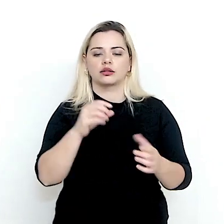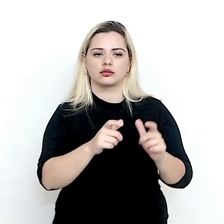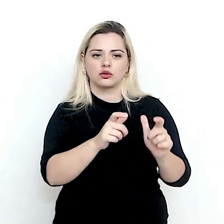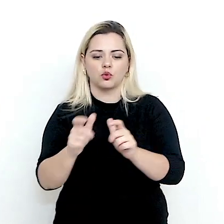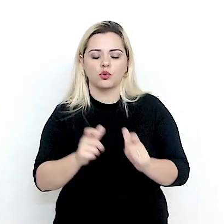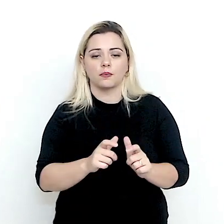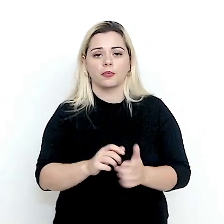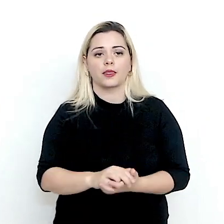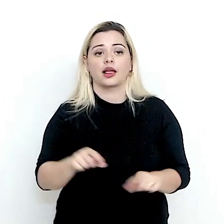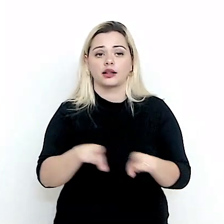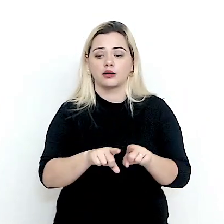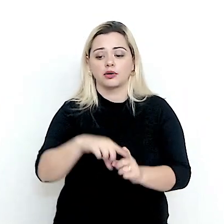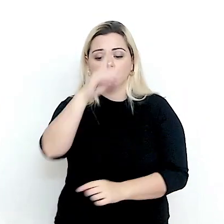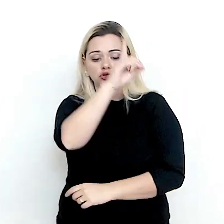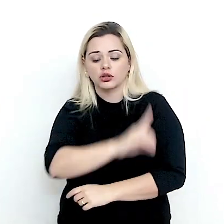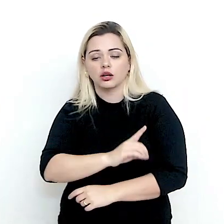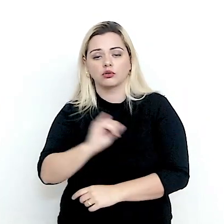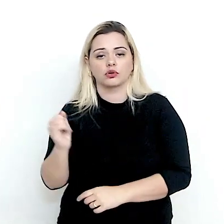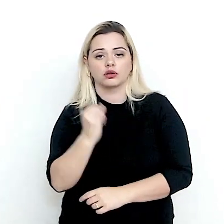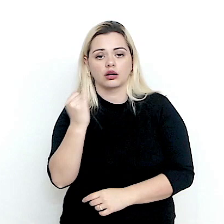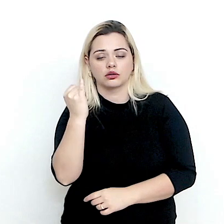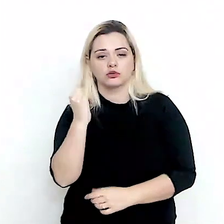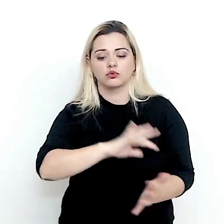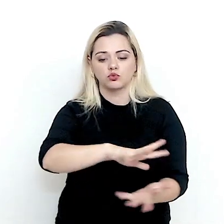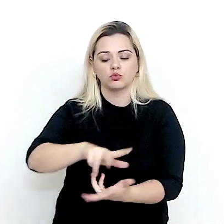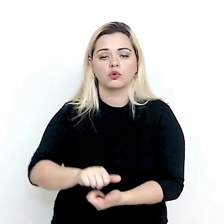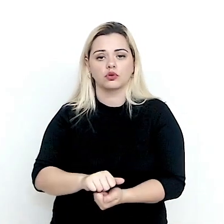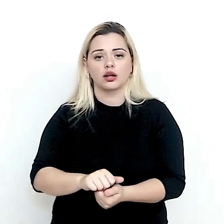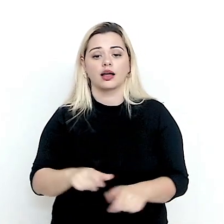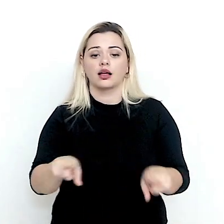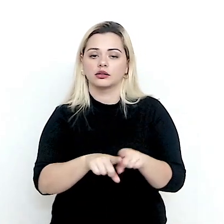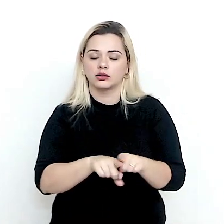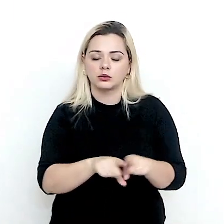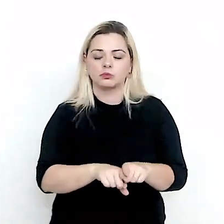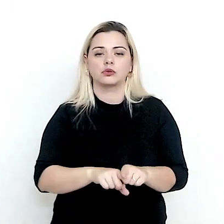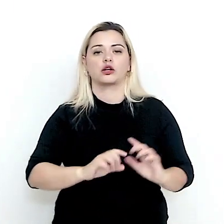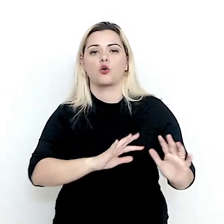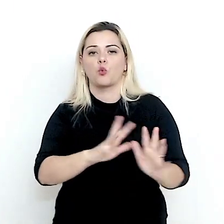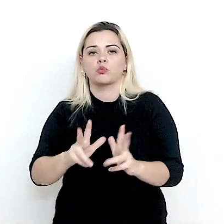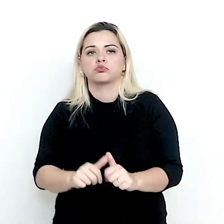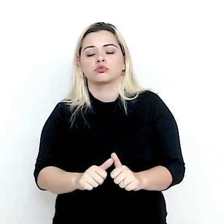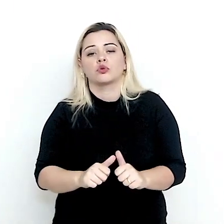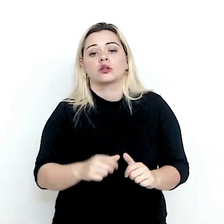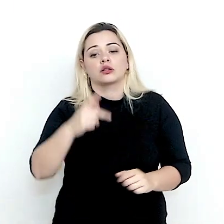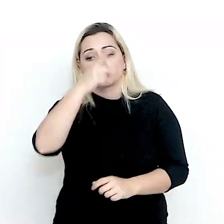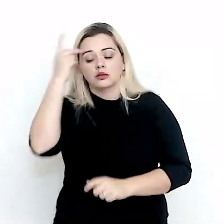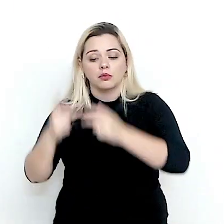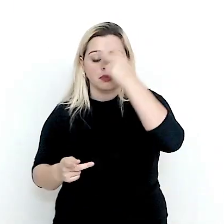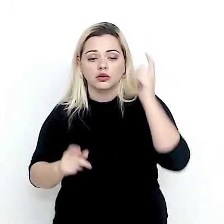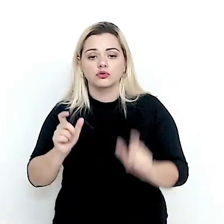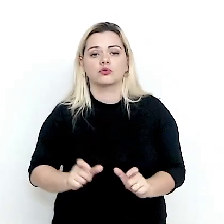na supremacia do direito internacional e em atividades conjuntas dos membros da comunidade